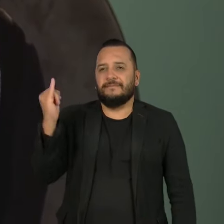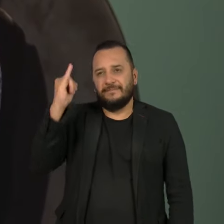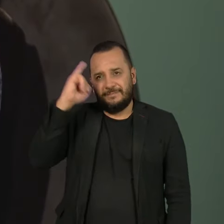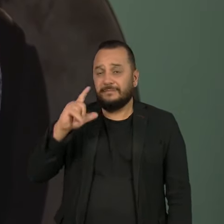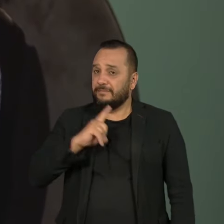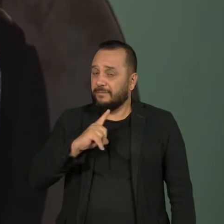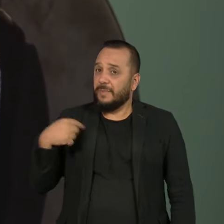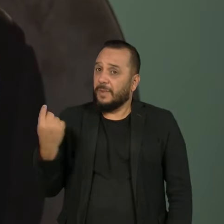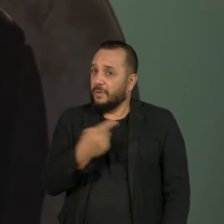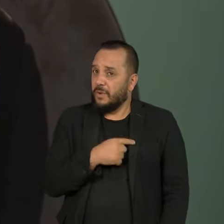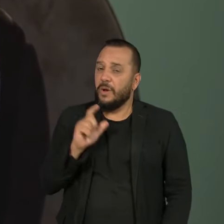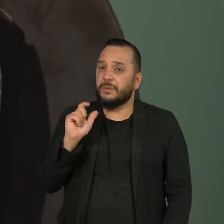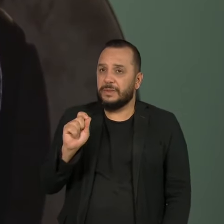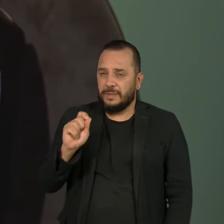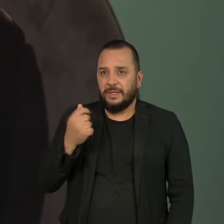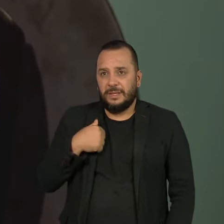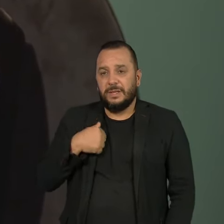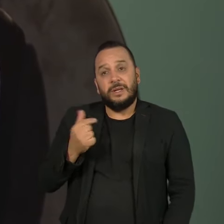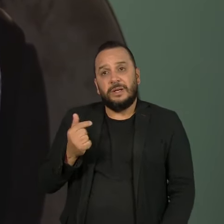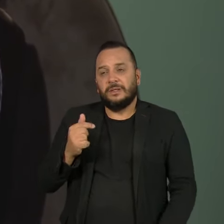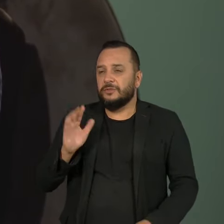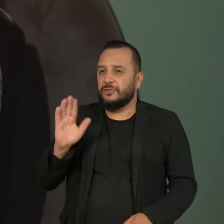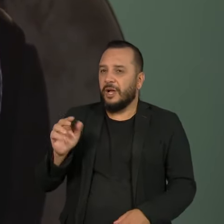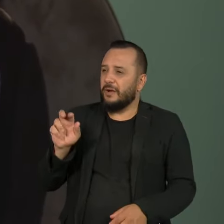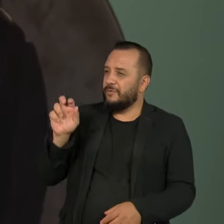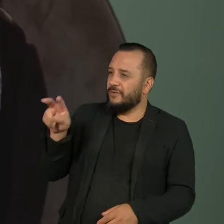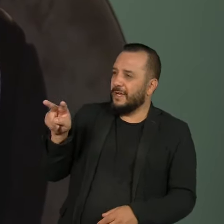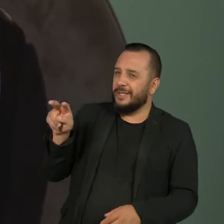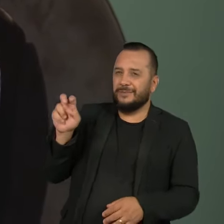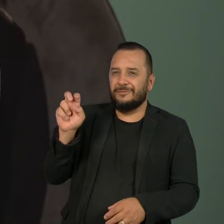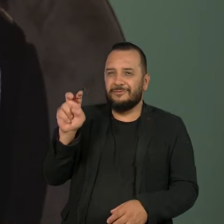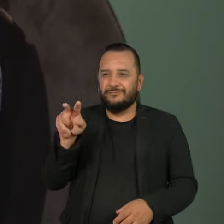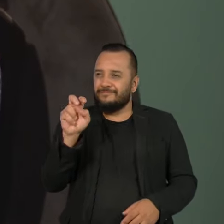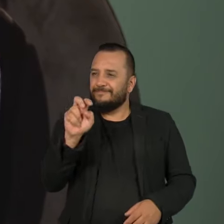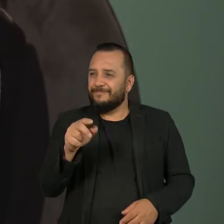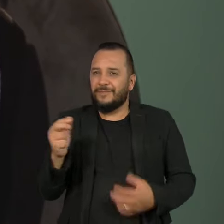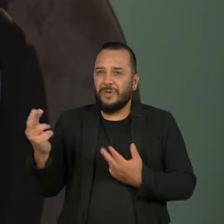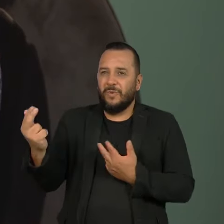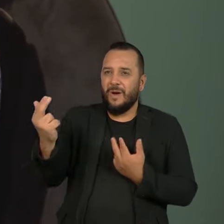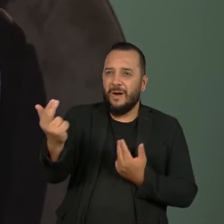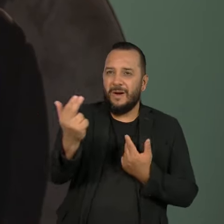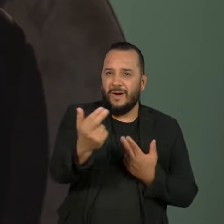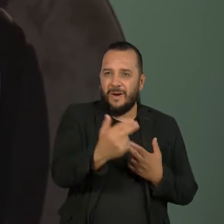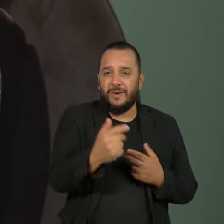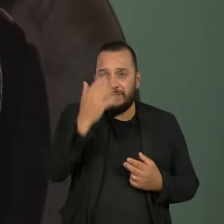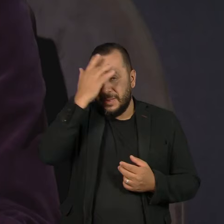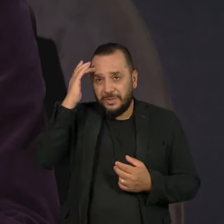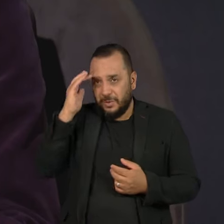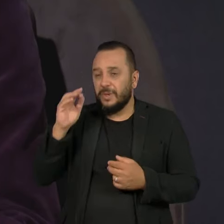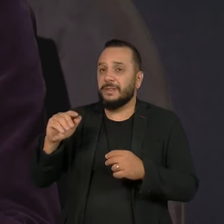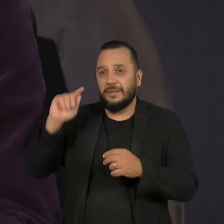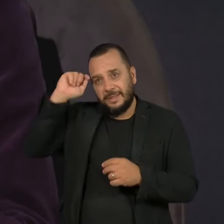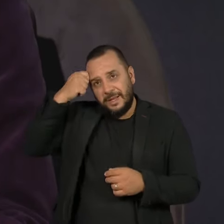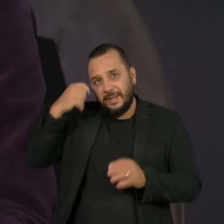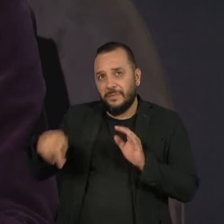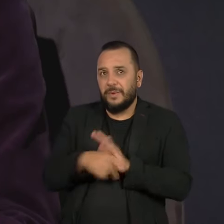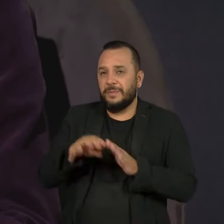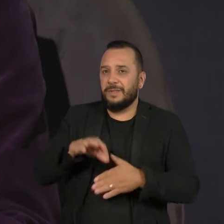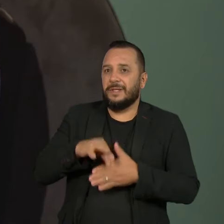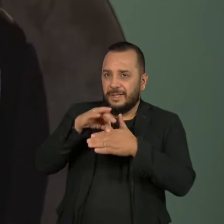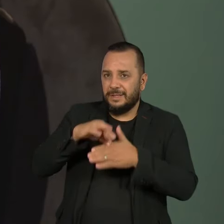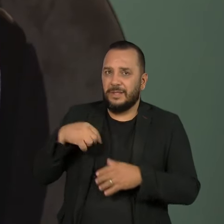é nós nos vermos em outras pessoas, e vermos em pessoas de cargos de liderança, de cargos que a gente